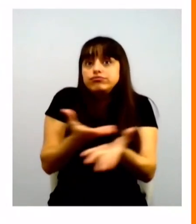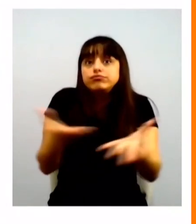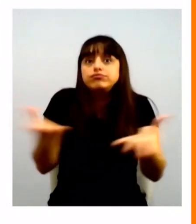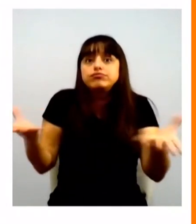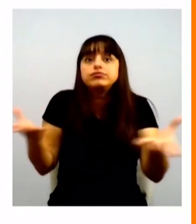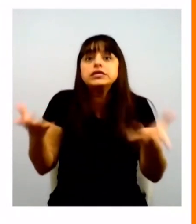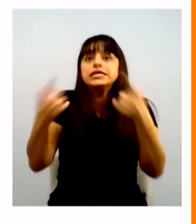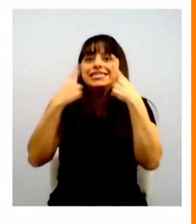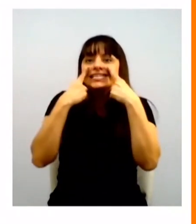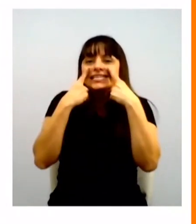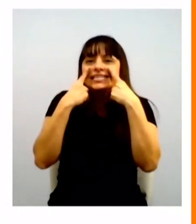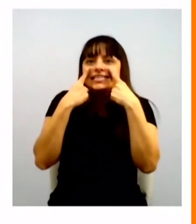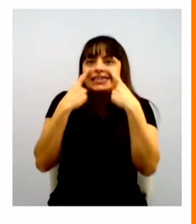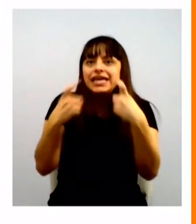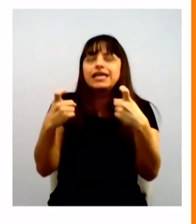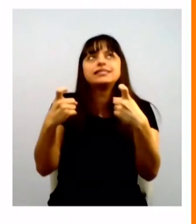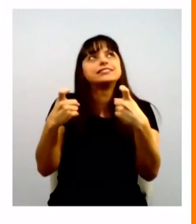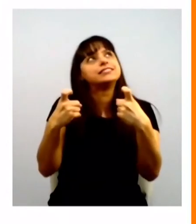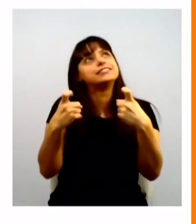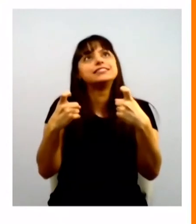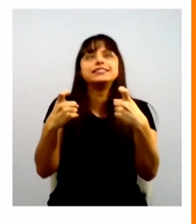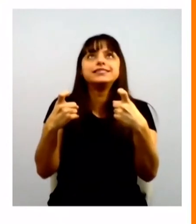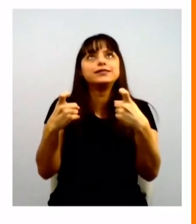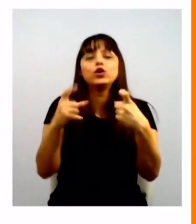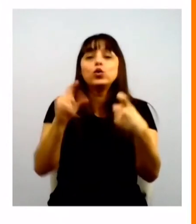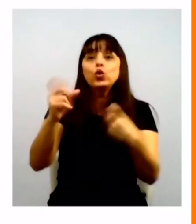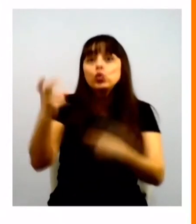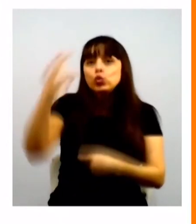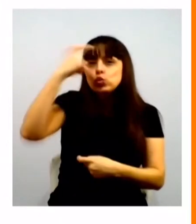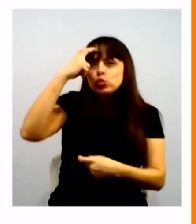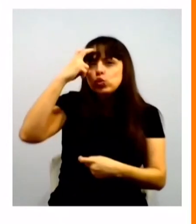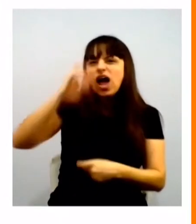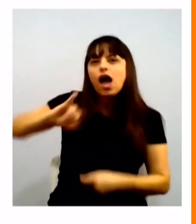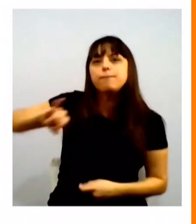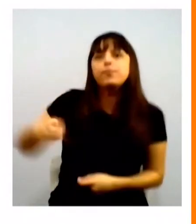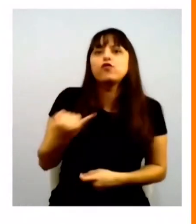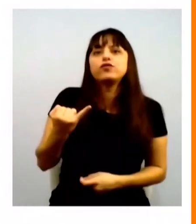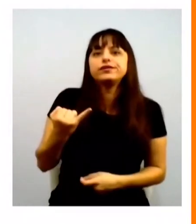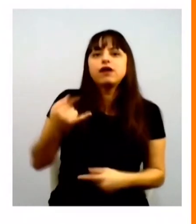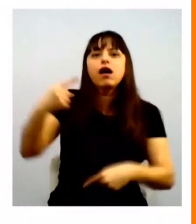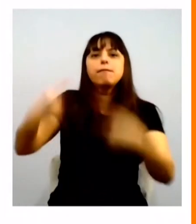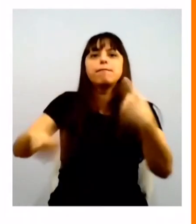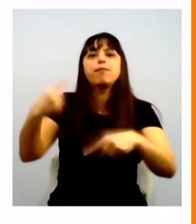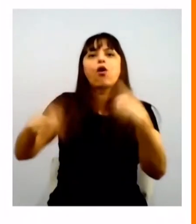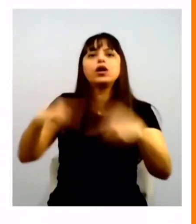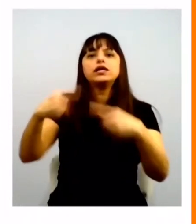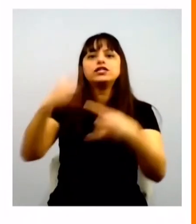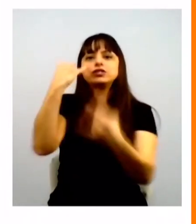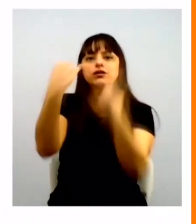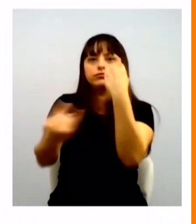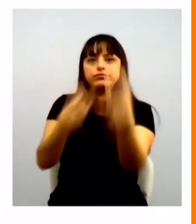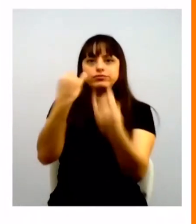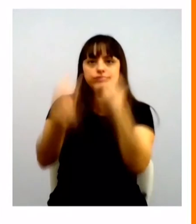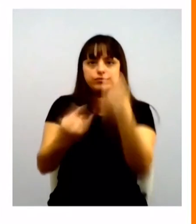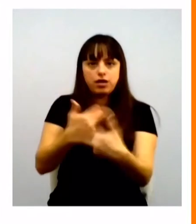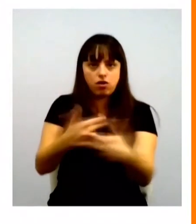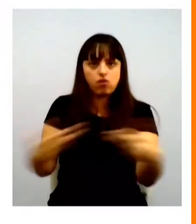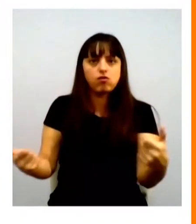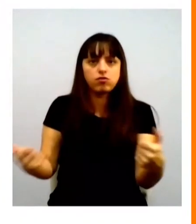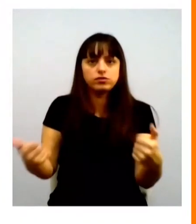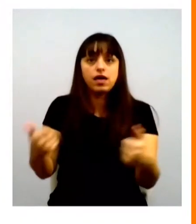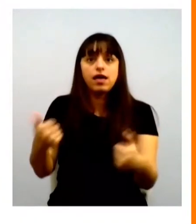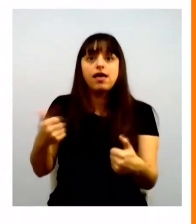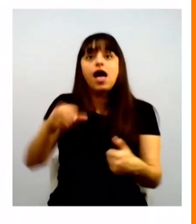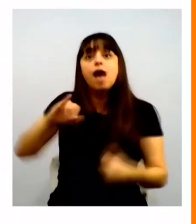como arma política, mas que não aceitam que os cidadãos ten